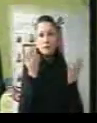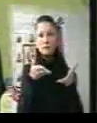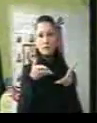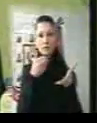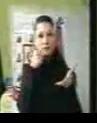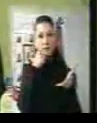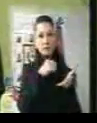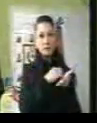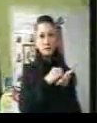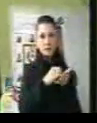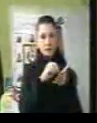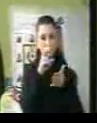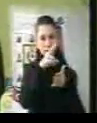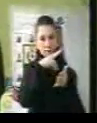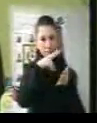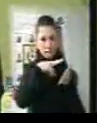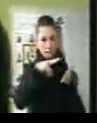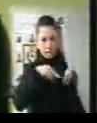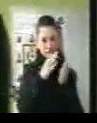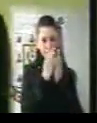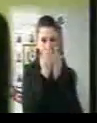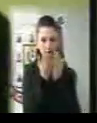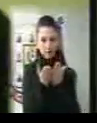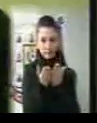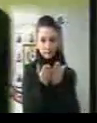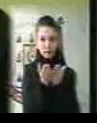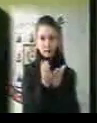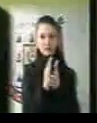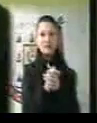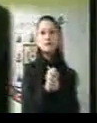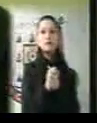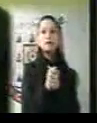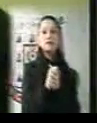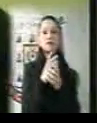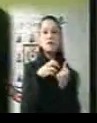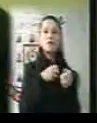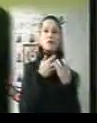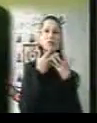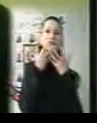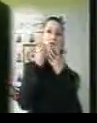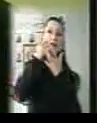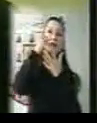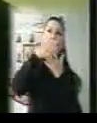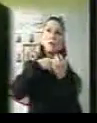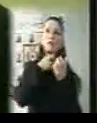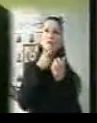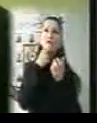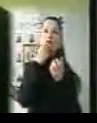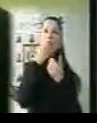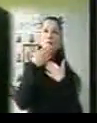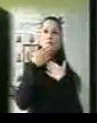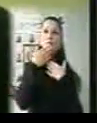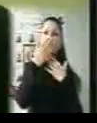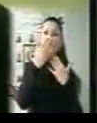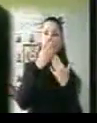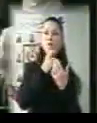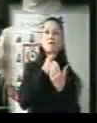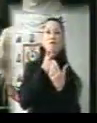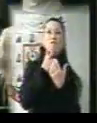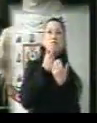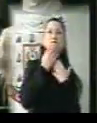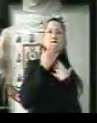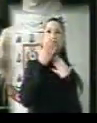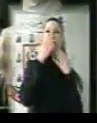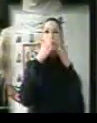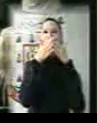senhora secretária para que faça a leitura da Bíblia. Elevo a Deus a minha voz e clamo, elevo a Deus a minha voz para